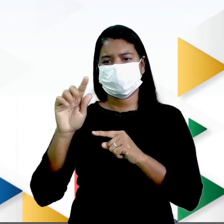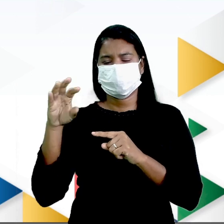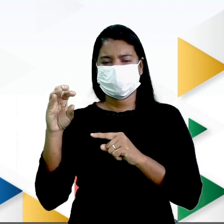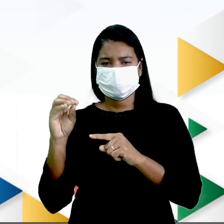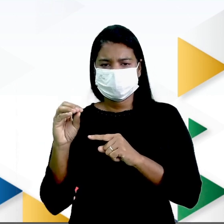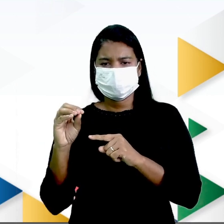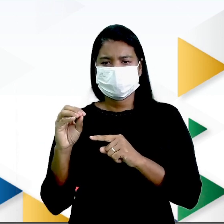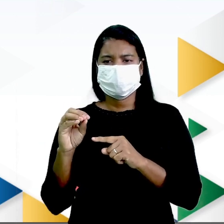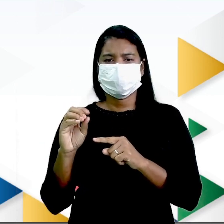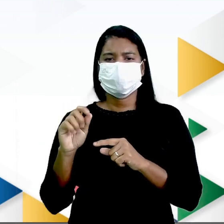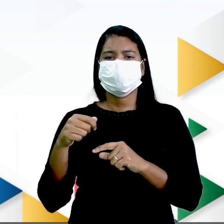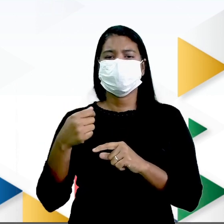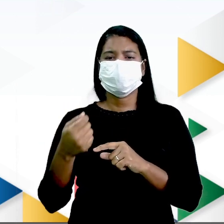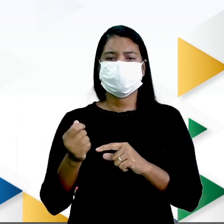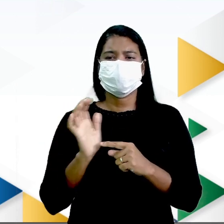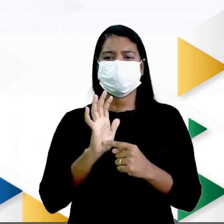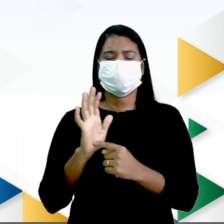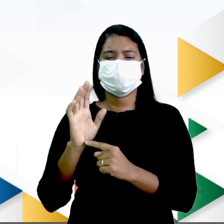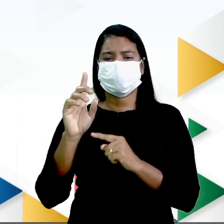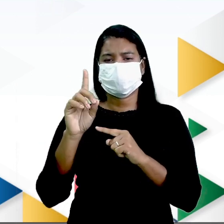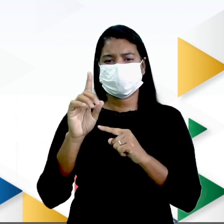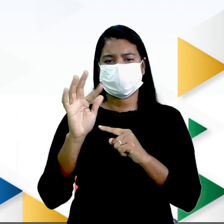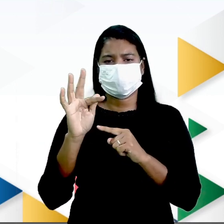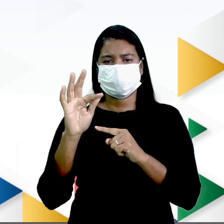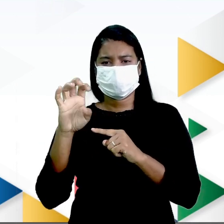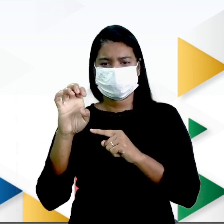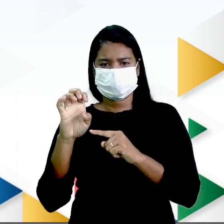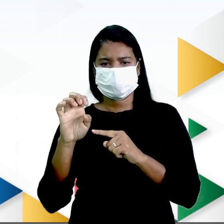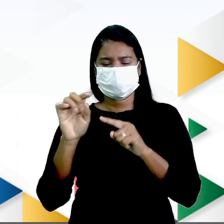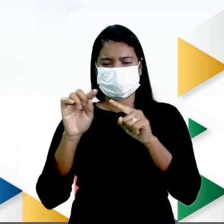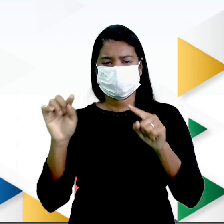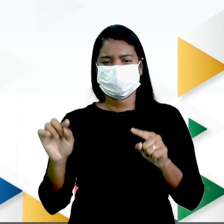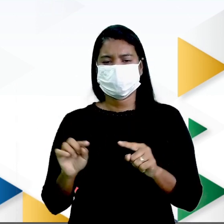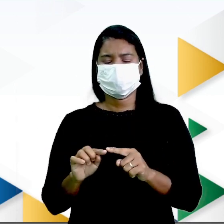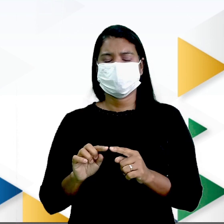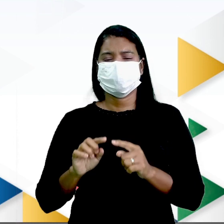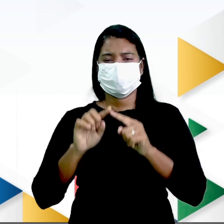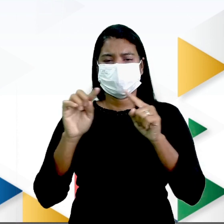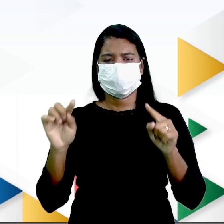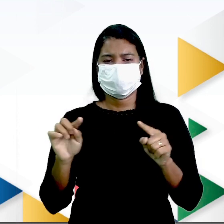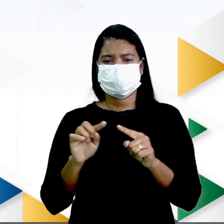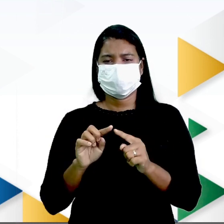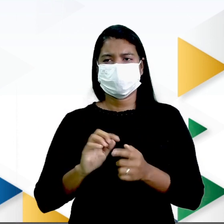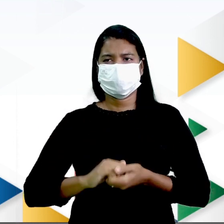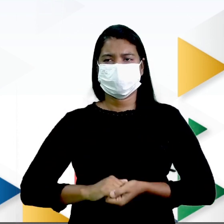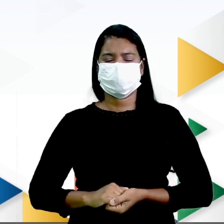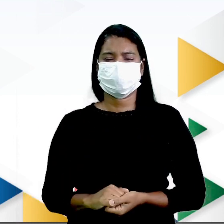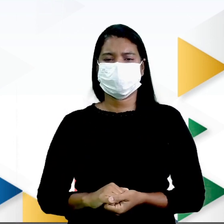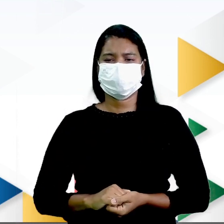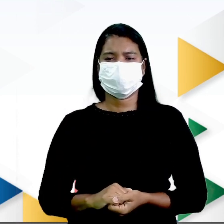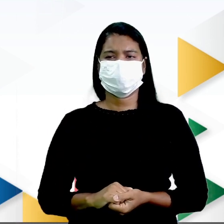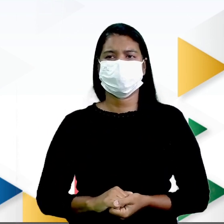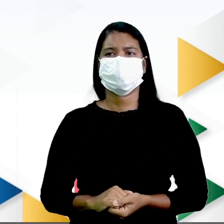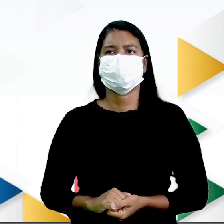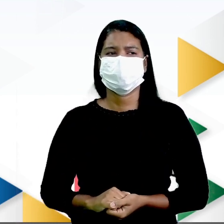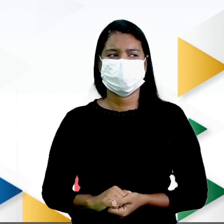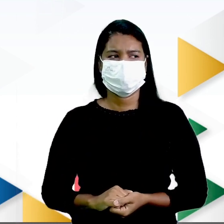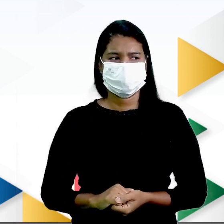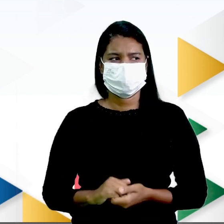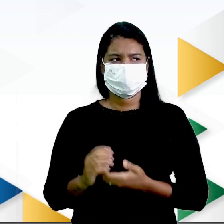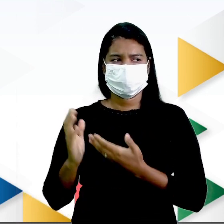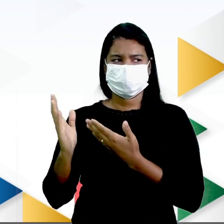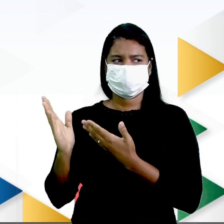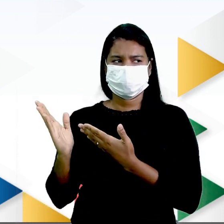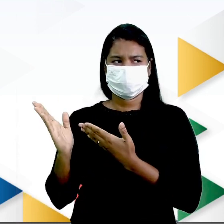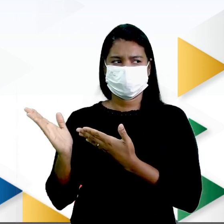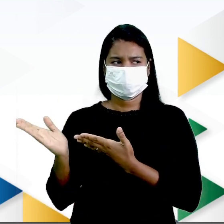medida X do ângulo DFE do triângulo, ou seja, tem um pentágono mais um triângulo, tá vendo aí? O pentágono e na